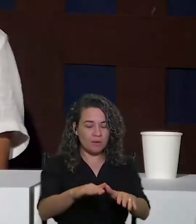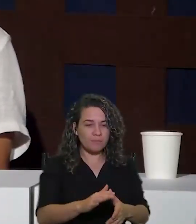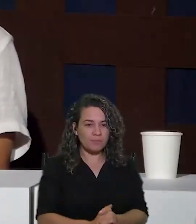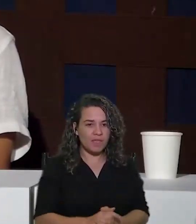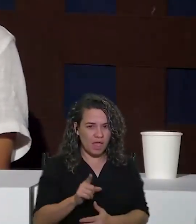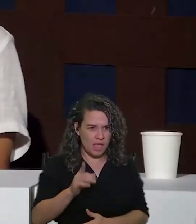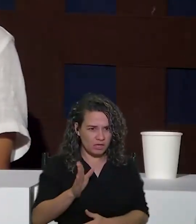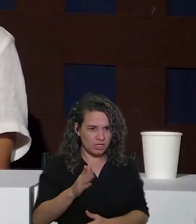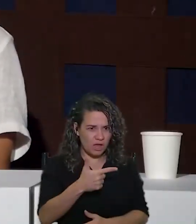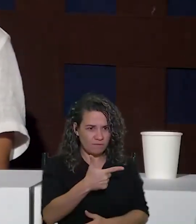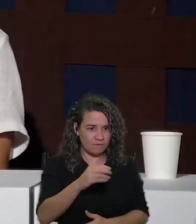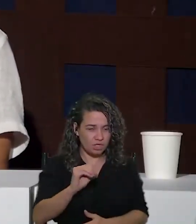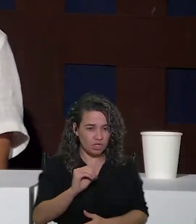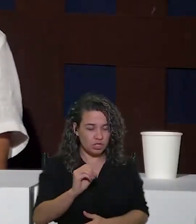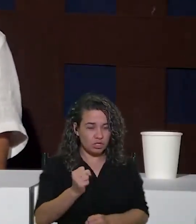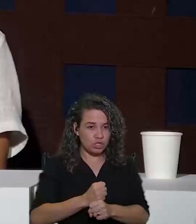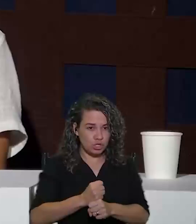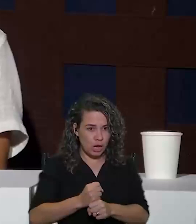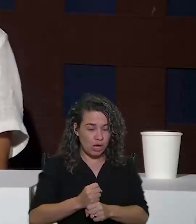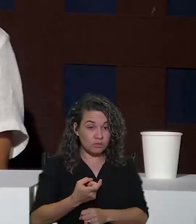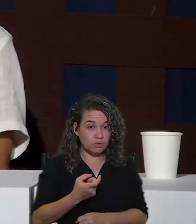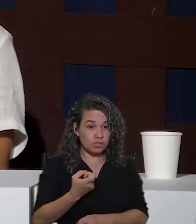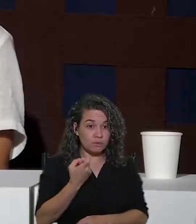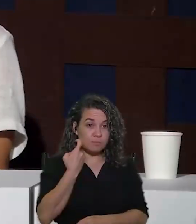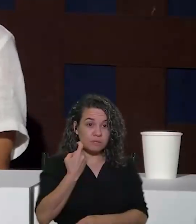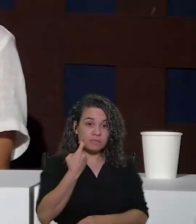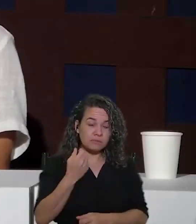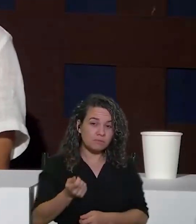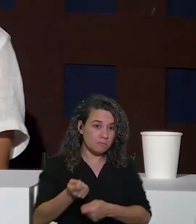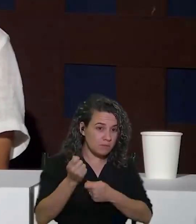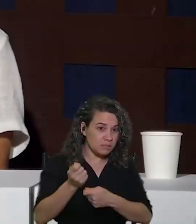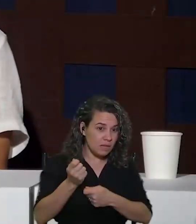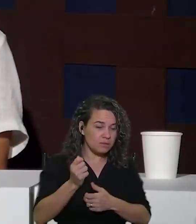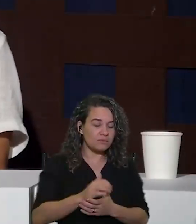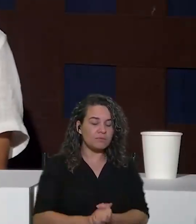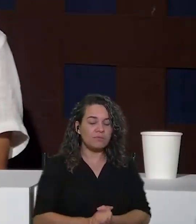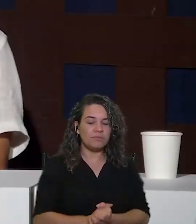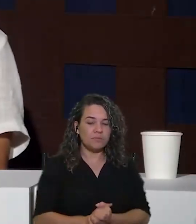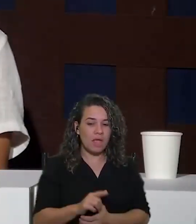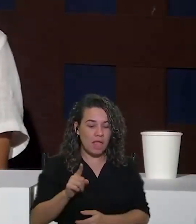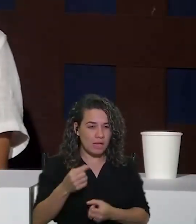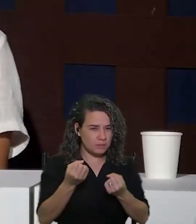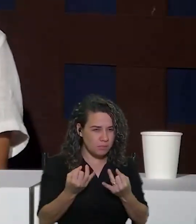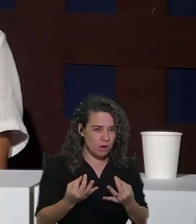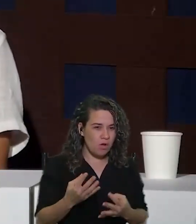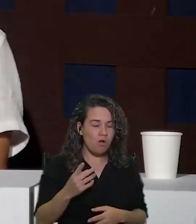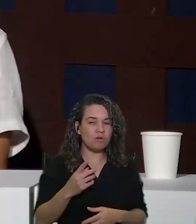já de vida de pescador, né? Ele perdeu algumas pessoas no mar, né? em naufrágios.